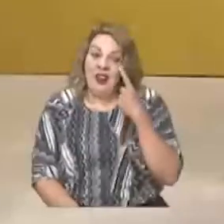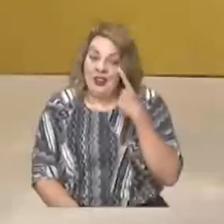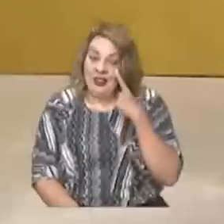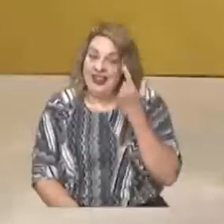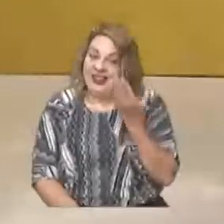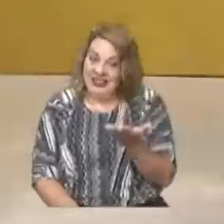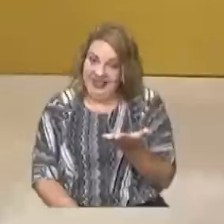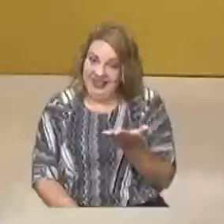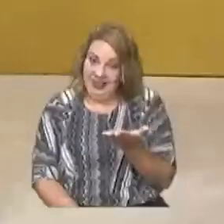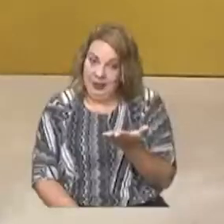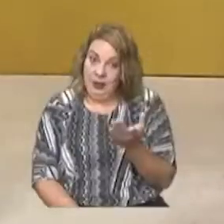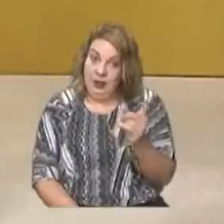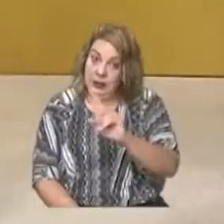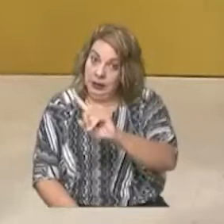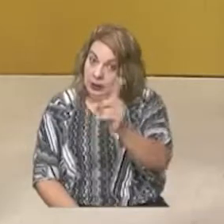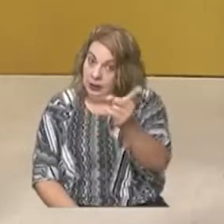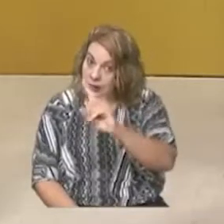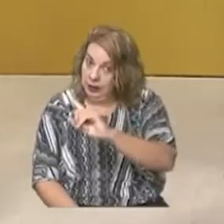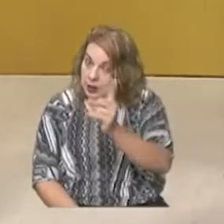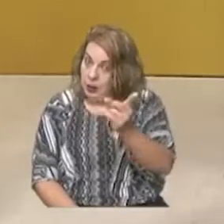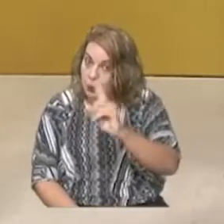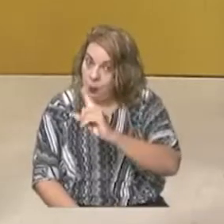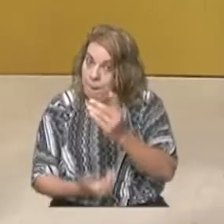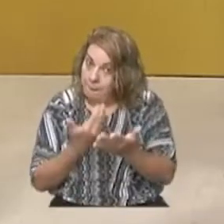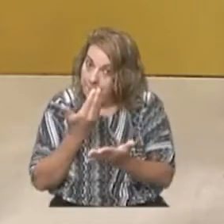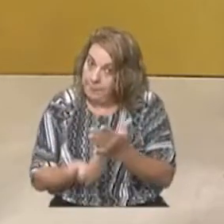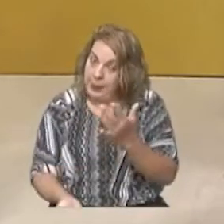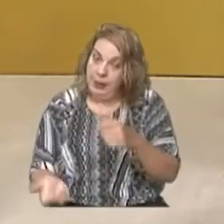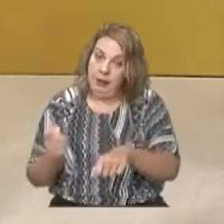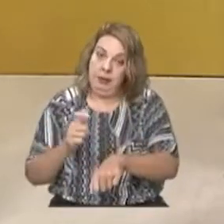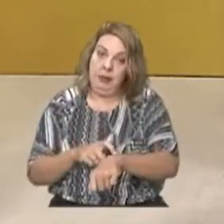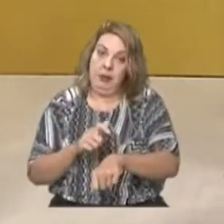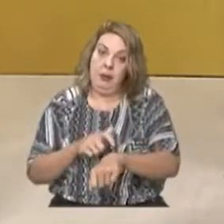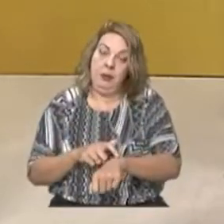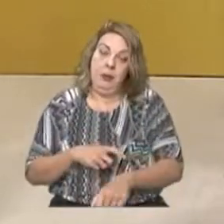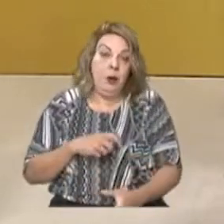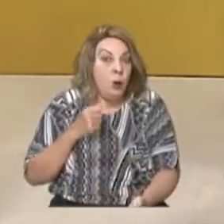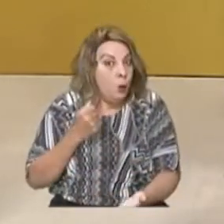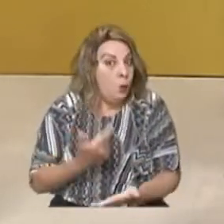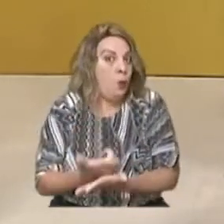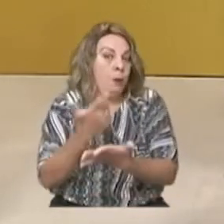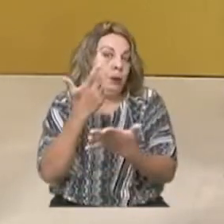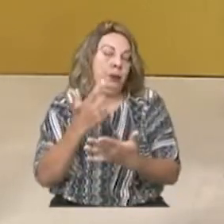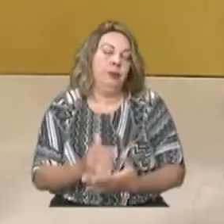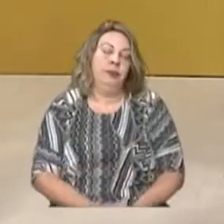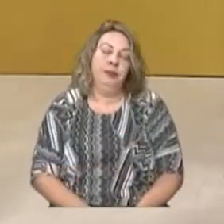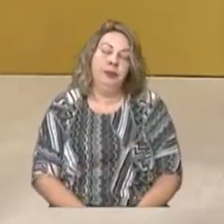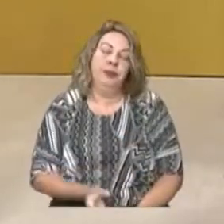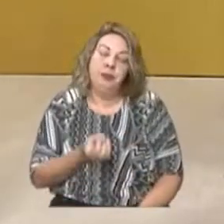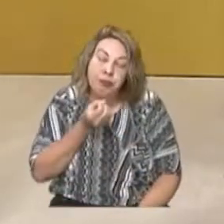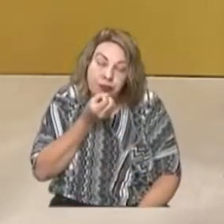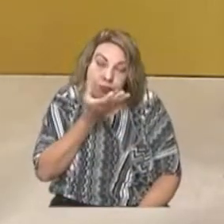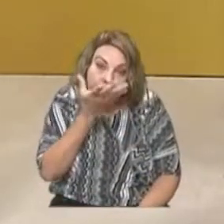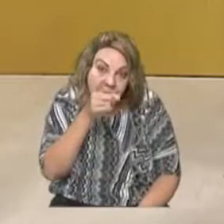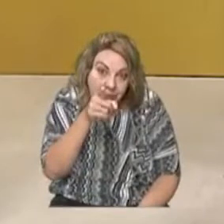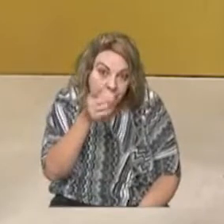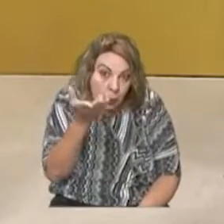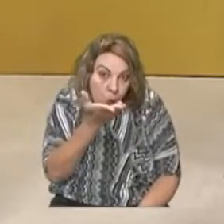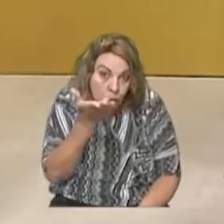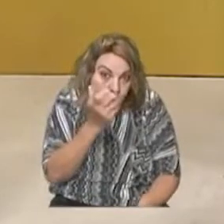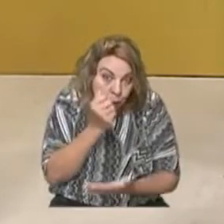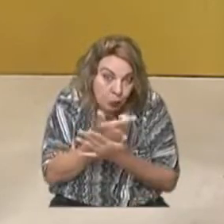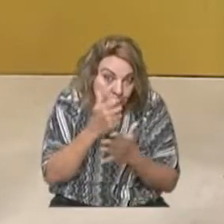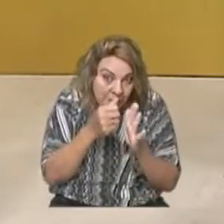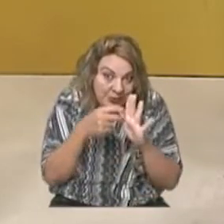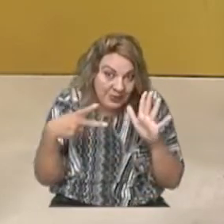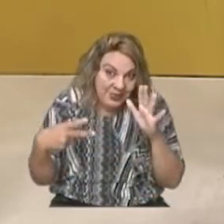Olha aí, não deixa de adquirir o seu título, minha gente. Ó, eu já vou dar uma dica, adquira hoje mesmo, viu? Inclusive